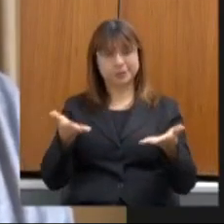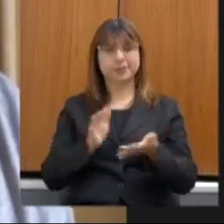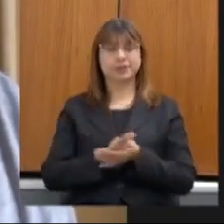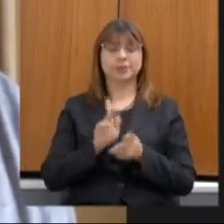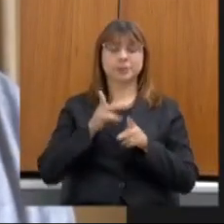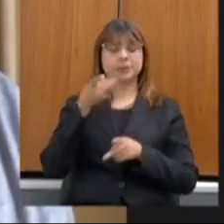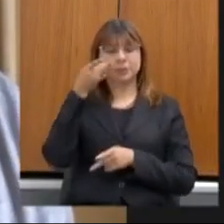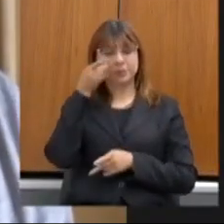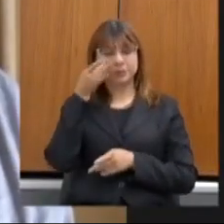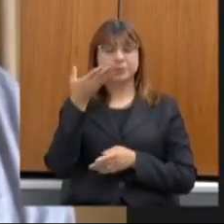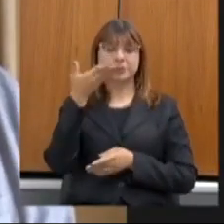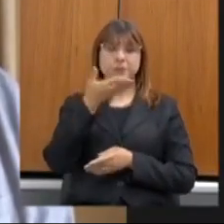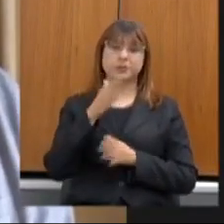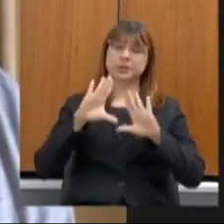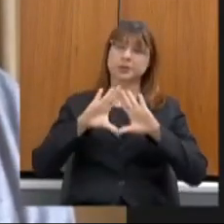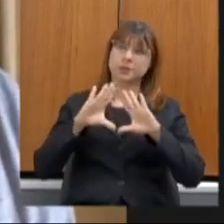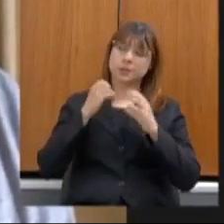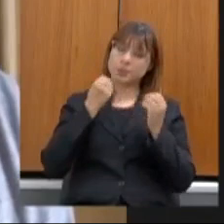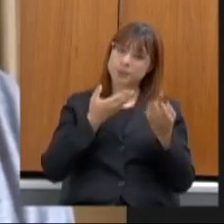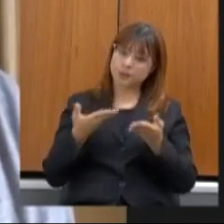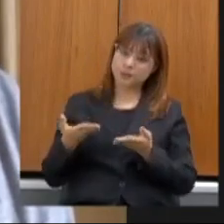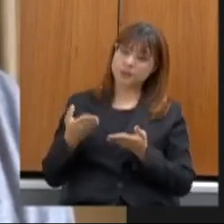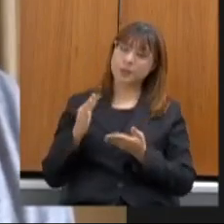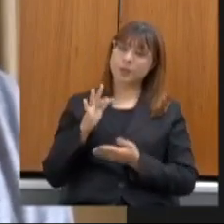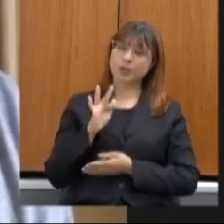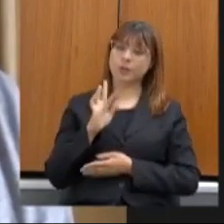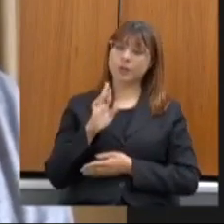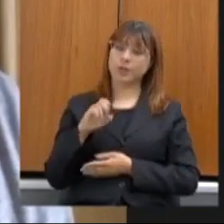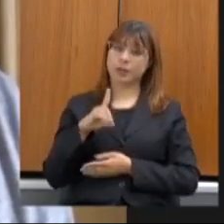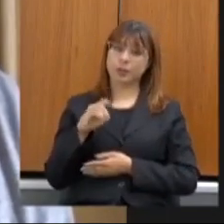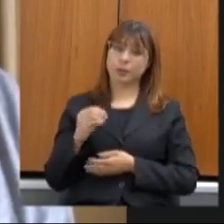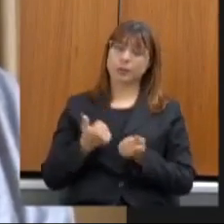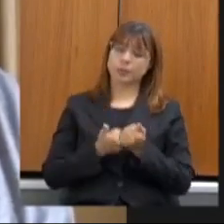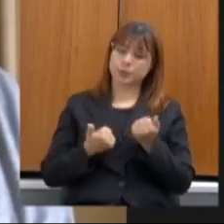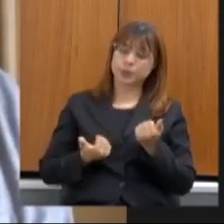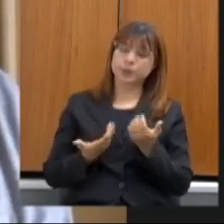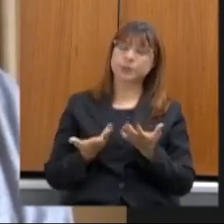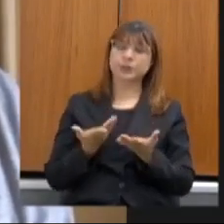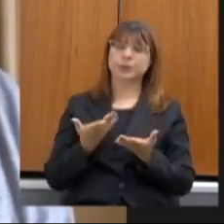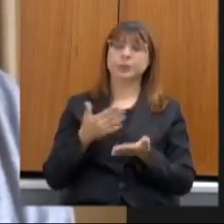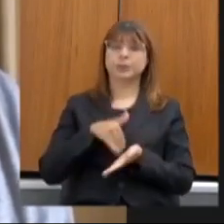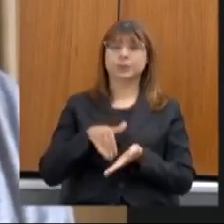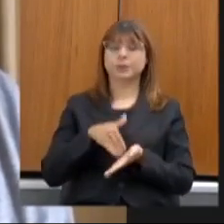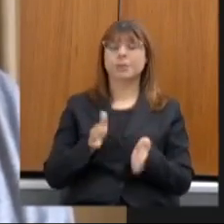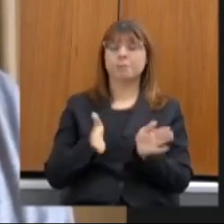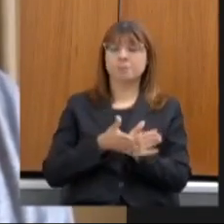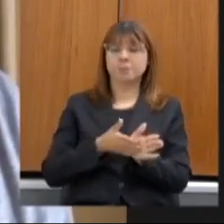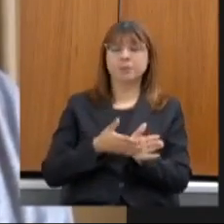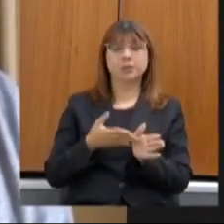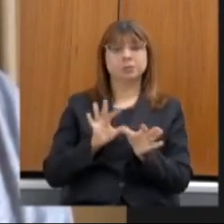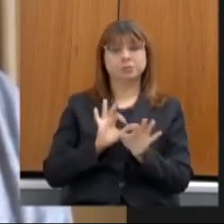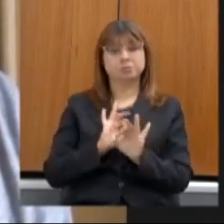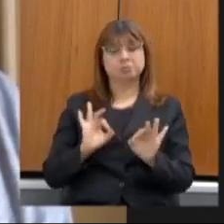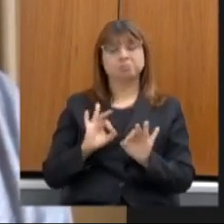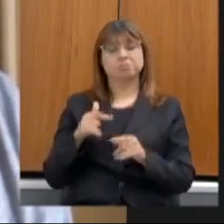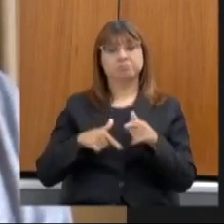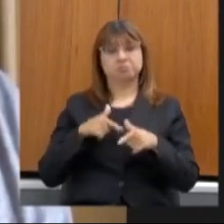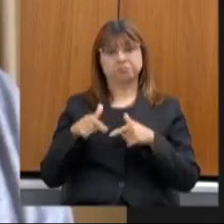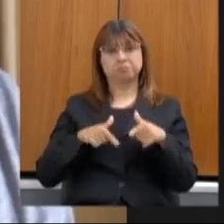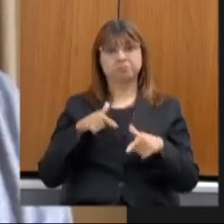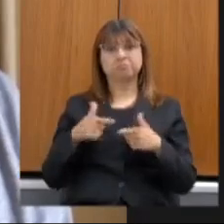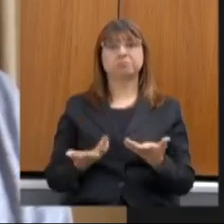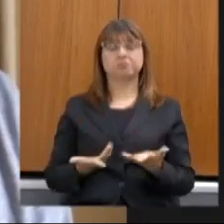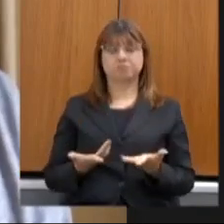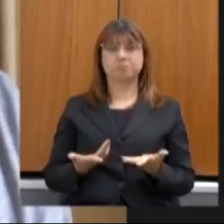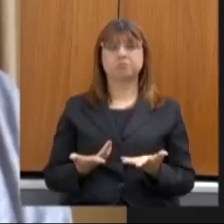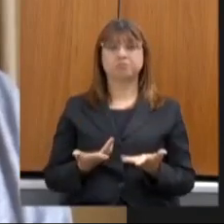presencialmente Assembleia seja bem-vindo querendo passar Despertar de junto por causa do parabéns pelo trabalho tão bem feito está sendo